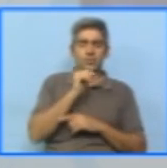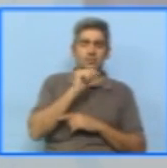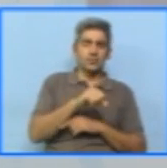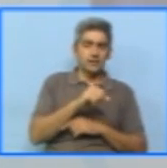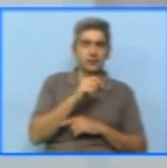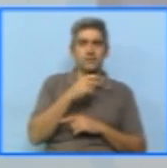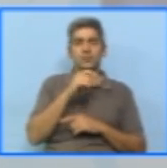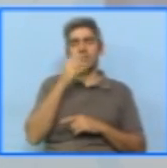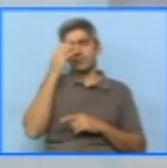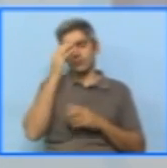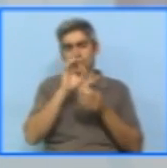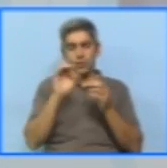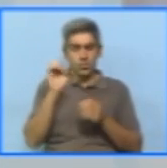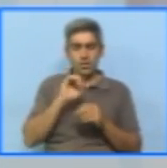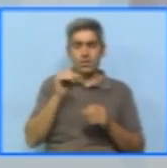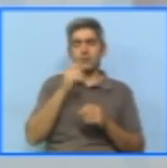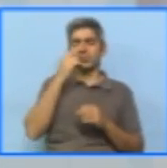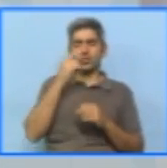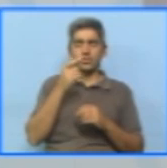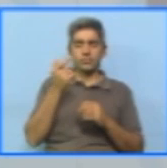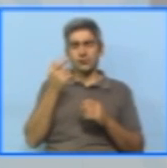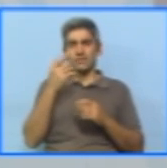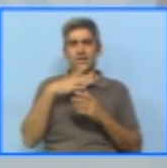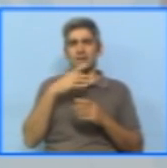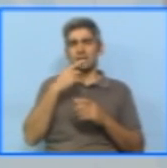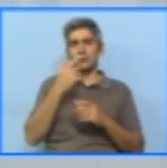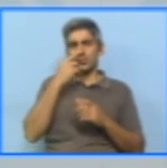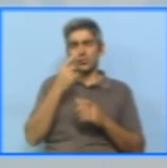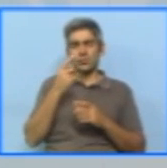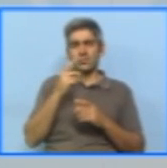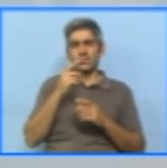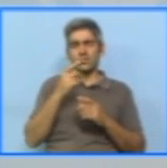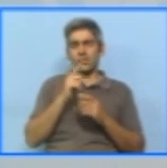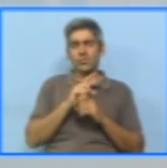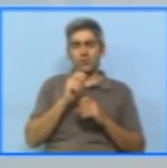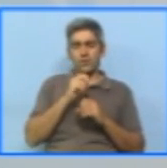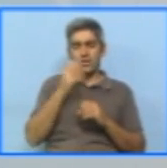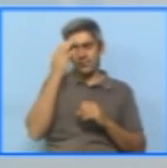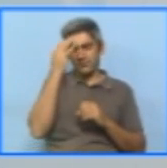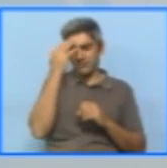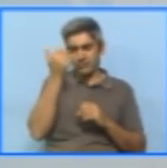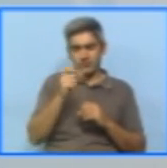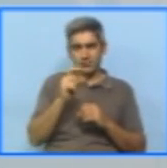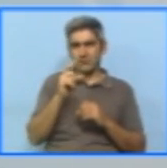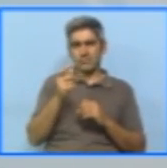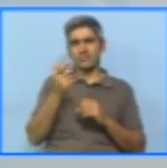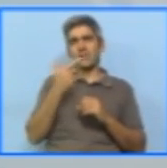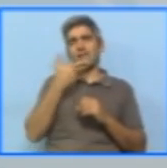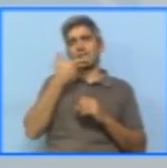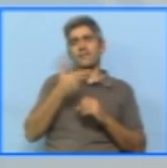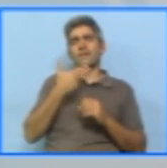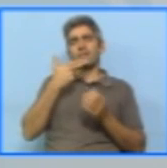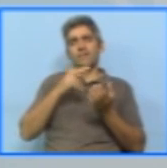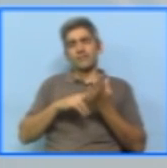projeto que é imoral ou ilícito, essa pessoa revela ser uma pessoa muitas vezes sem escrúpulos, sem consciência. Portanto, a verdadeira sabedoria é